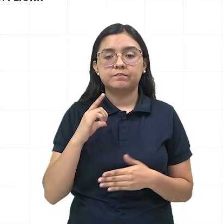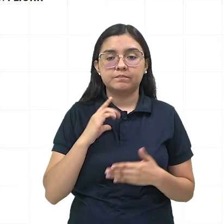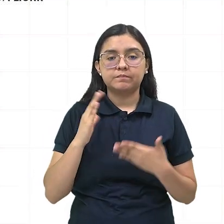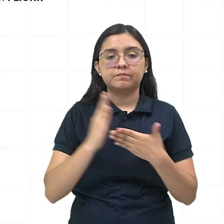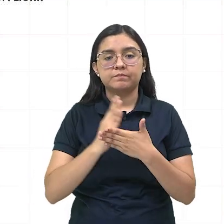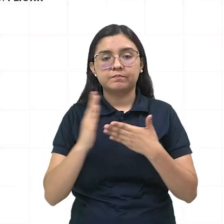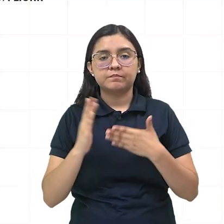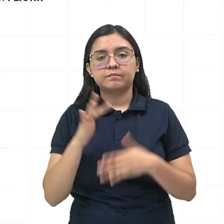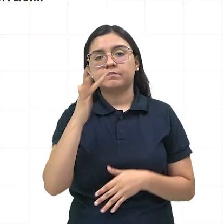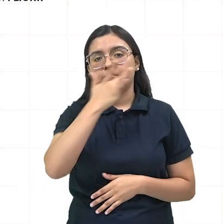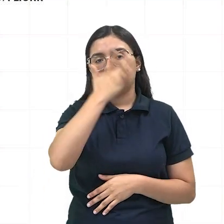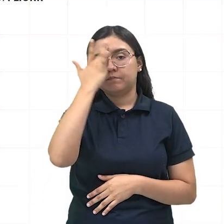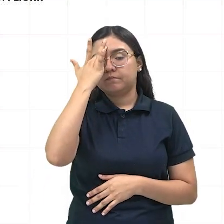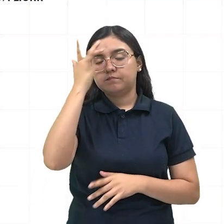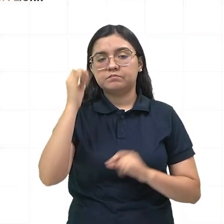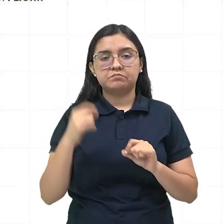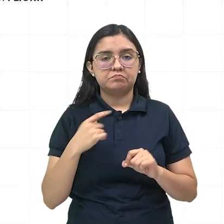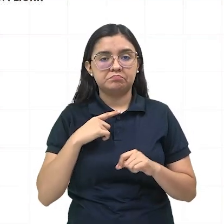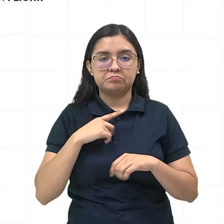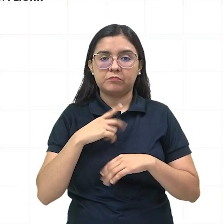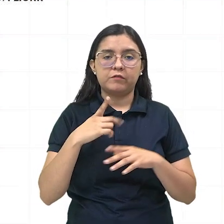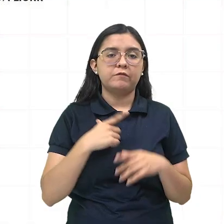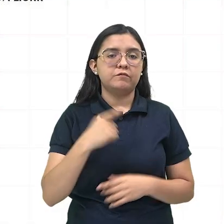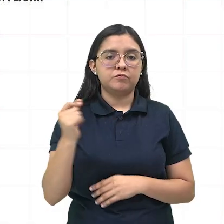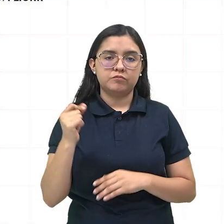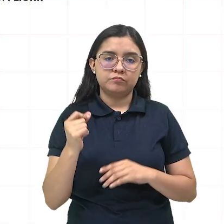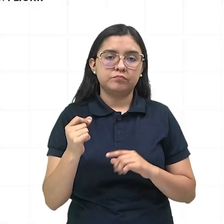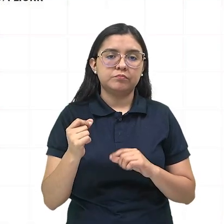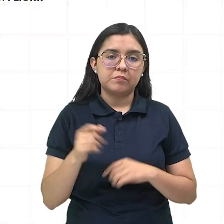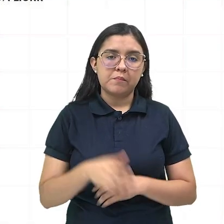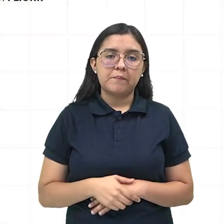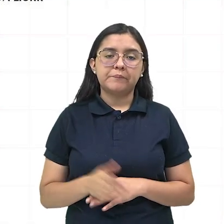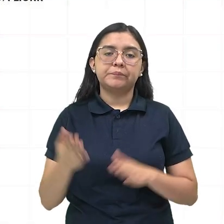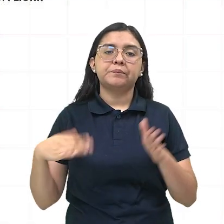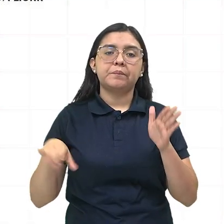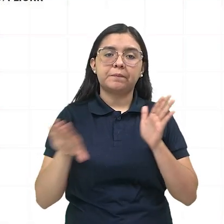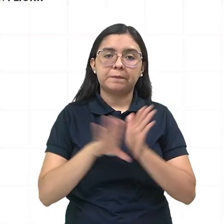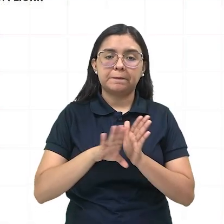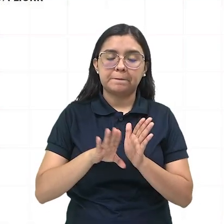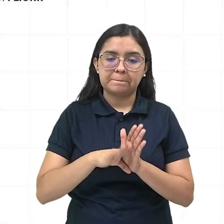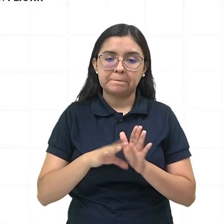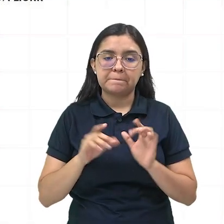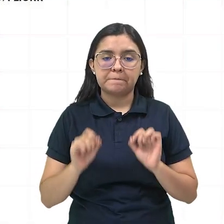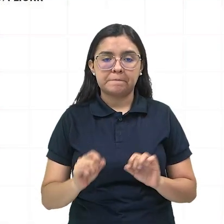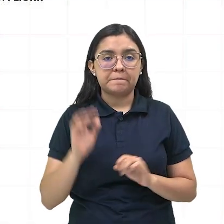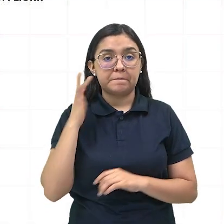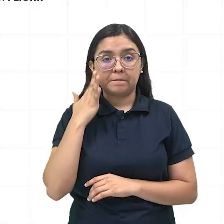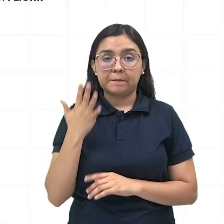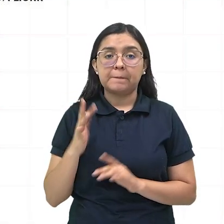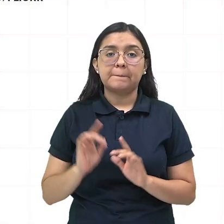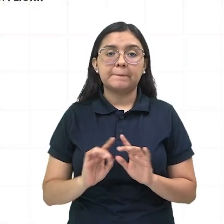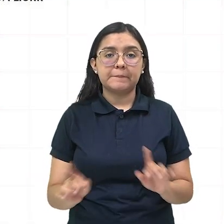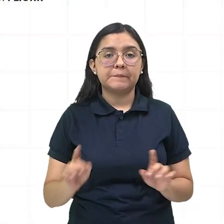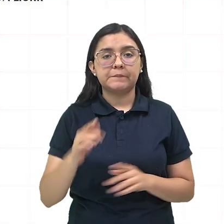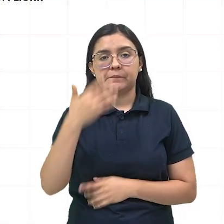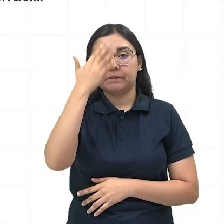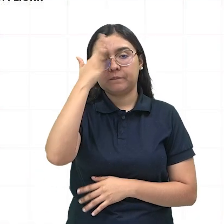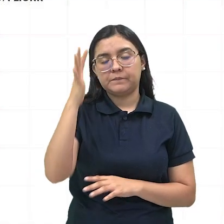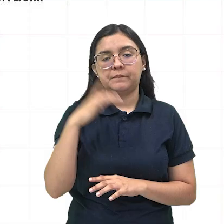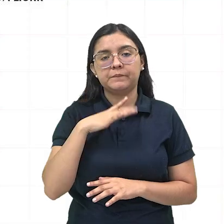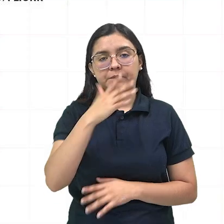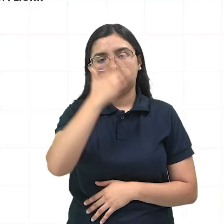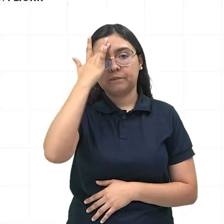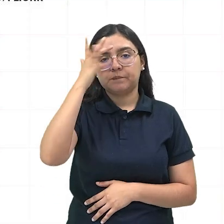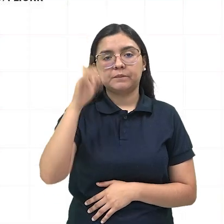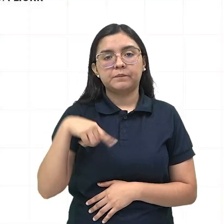pessoas acabam indo mesmo de qualquer jeito, né? E quando chega, depois resolve, né? O principal para essas pessoas,